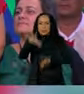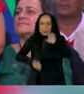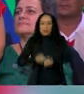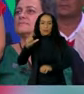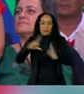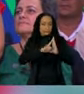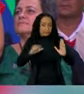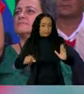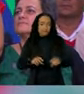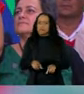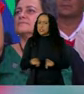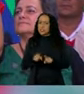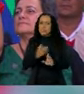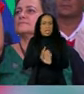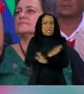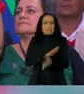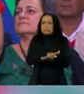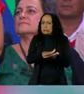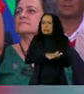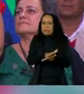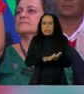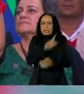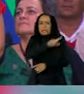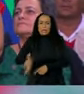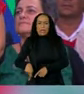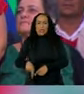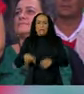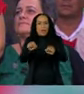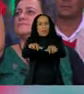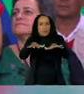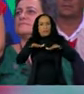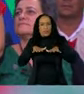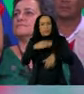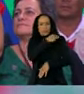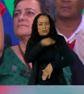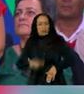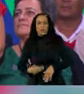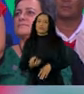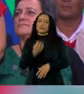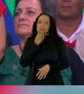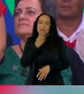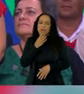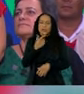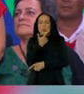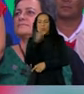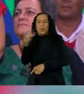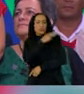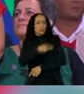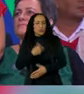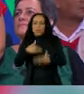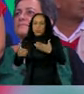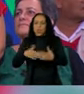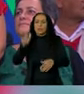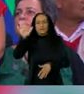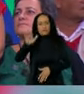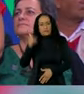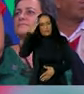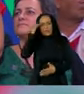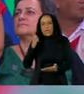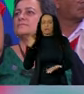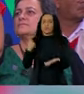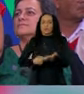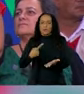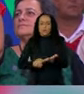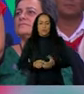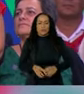nenhum momento foi negado audiência com o ministro Márcio, com qualquer outro ministro aqui da casa, porque todos sabem do compromisso.